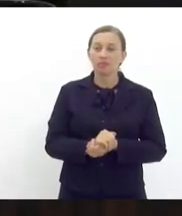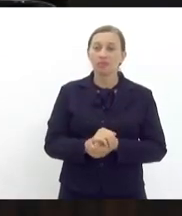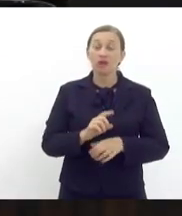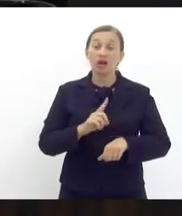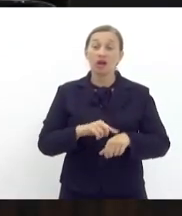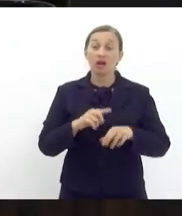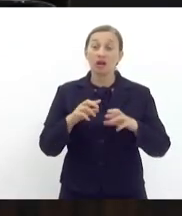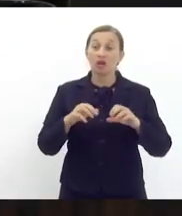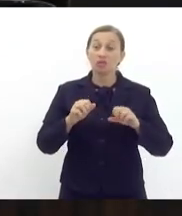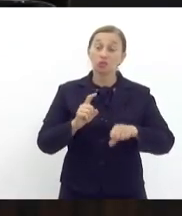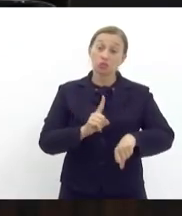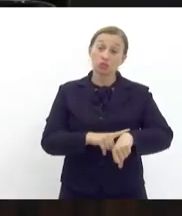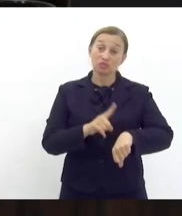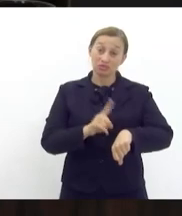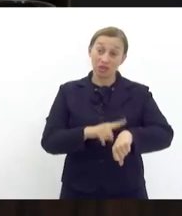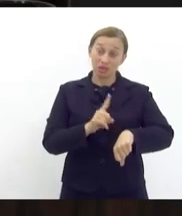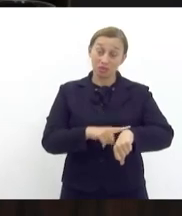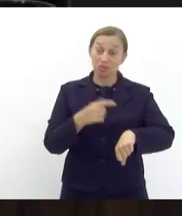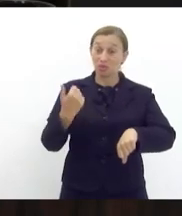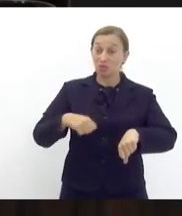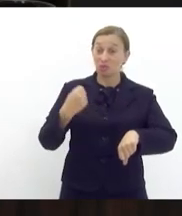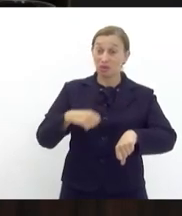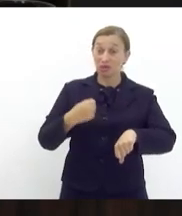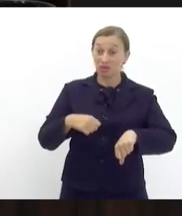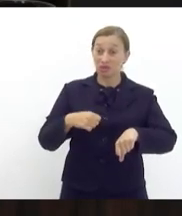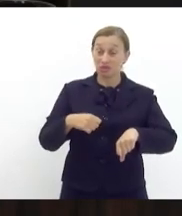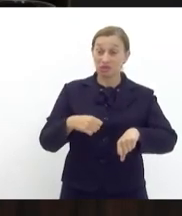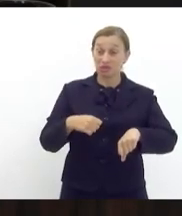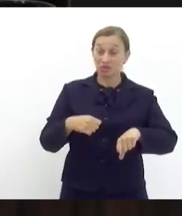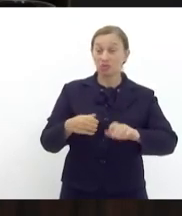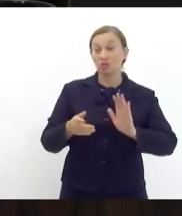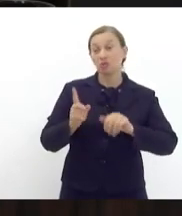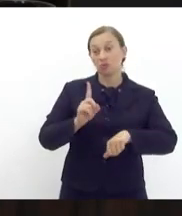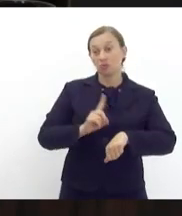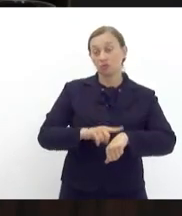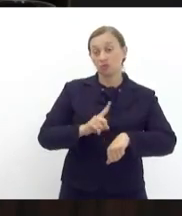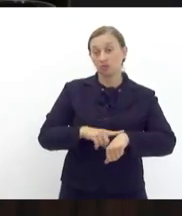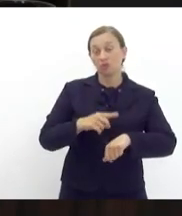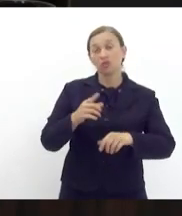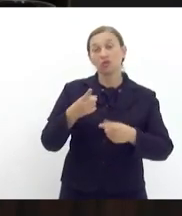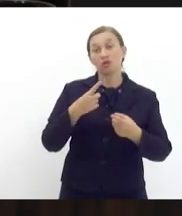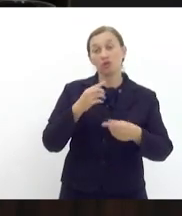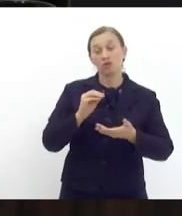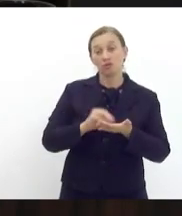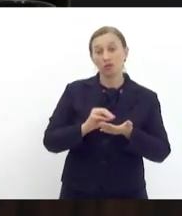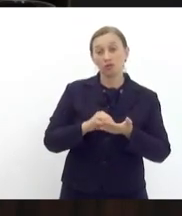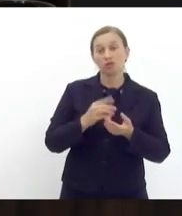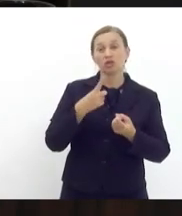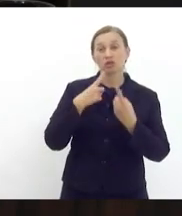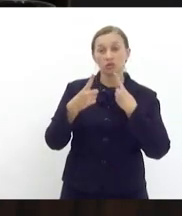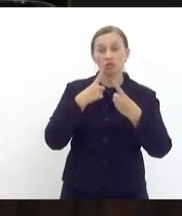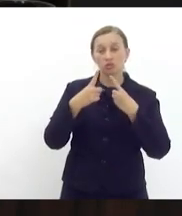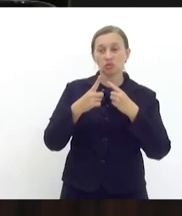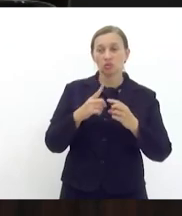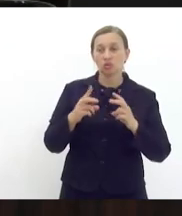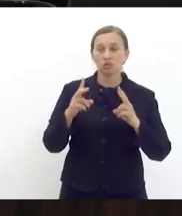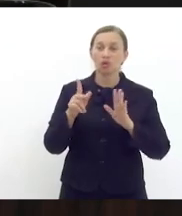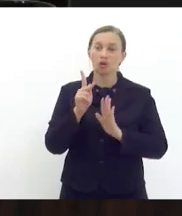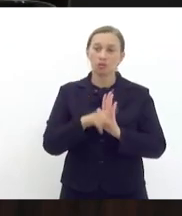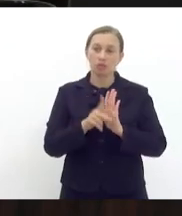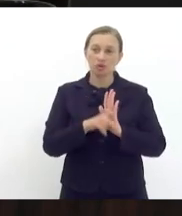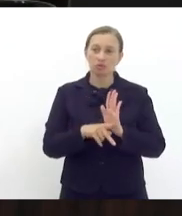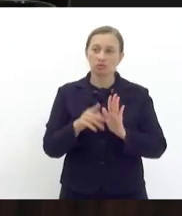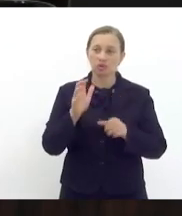encerrando e eu preciso aqui submeter o requerimento de prorrogação que ainda falta discussões e falta matéria na pauta para